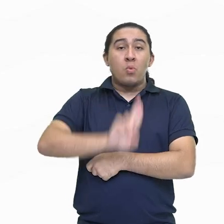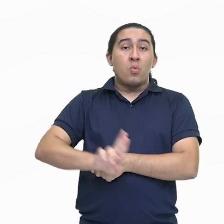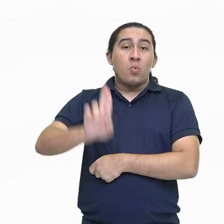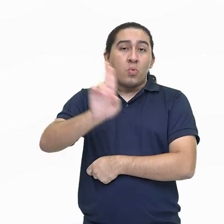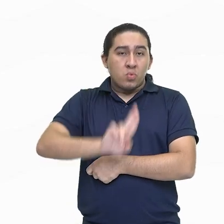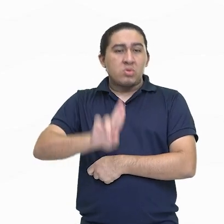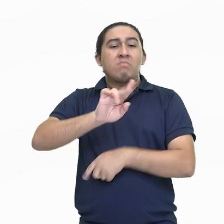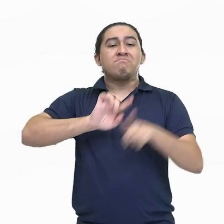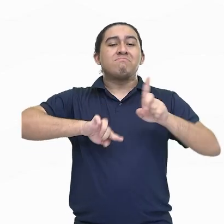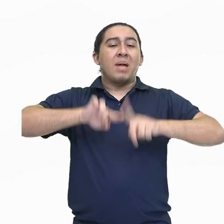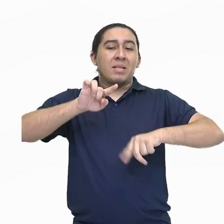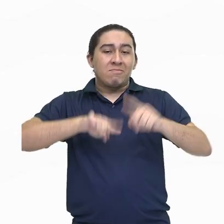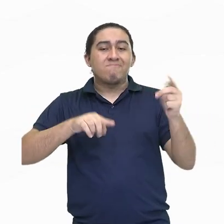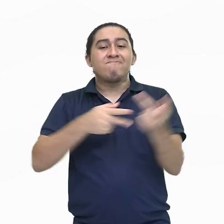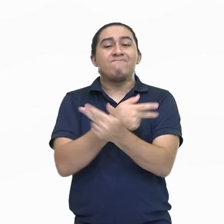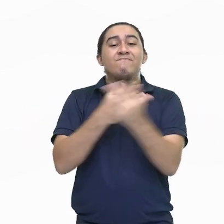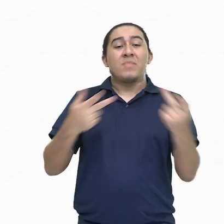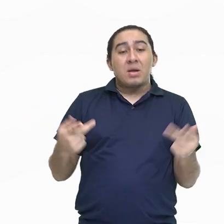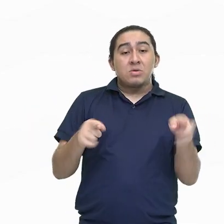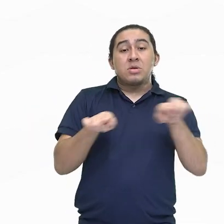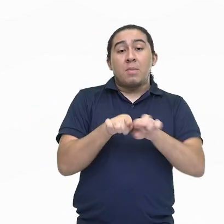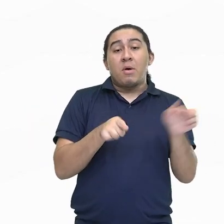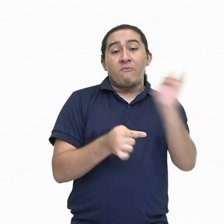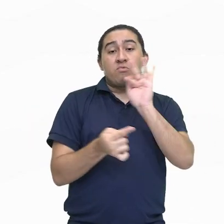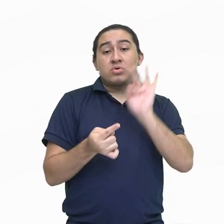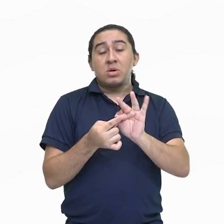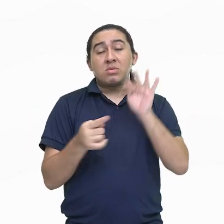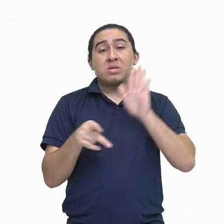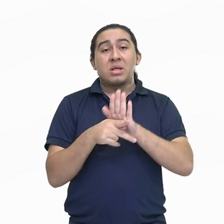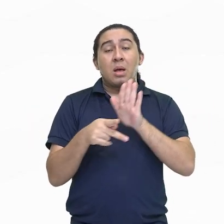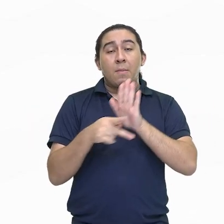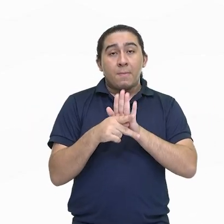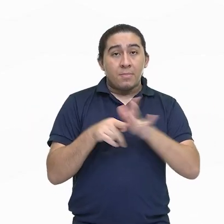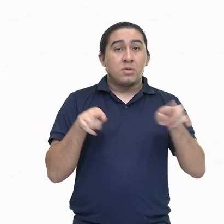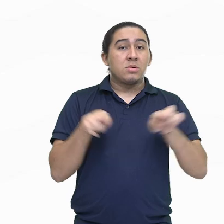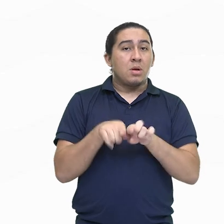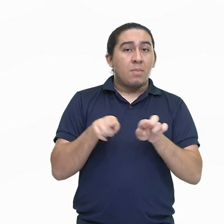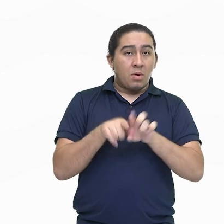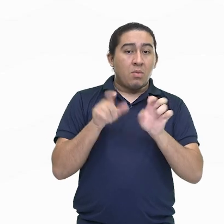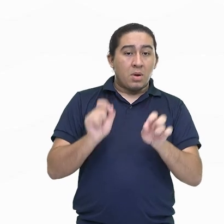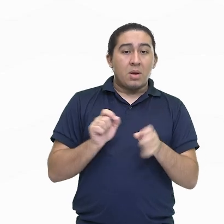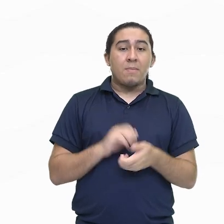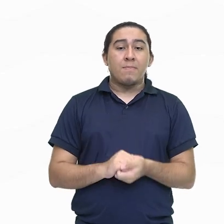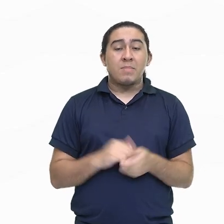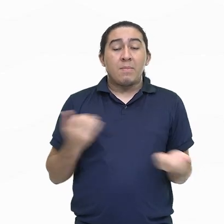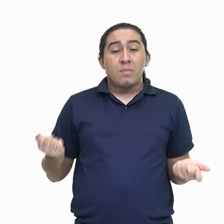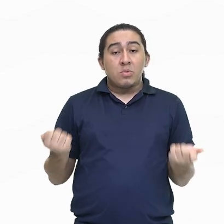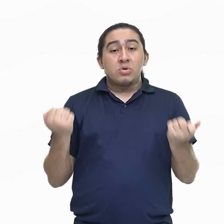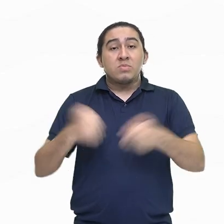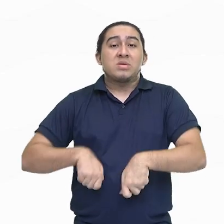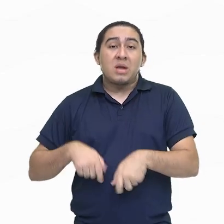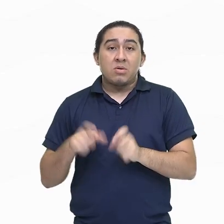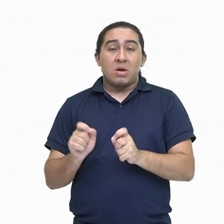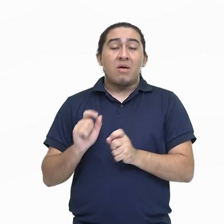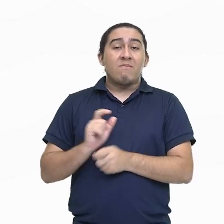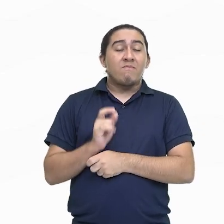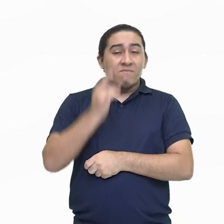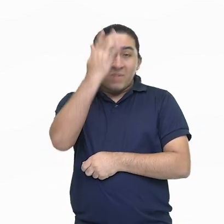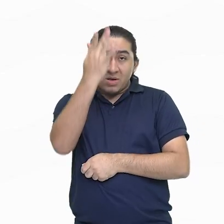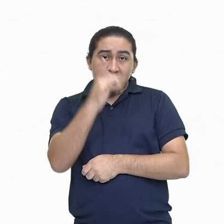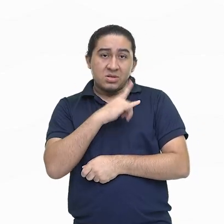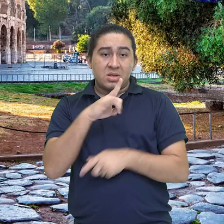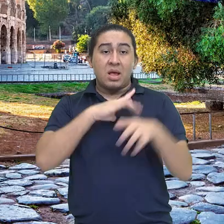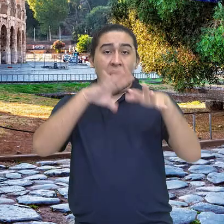utilidade, a funcionalidade e a praticidade de suas obras artísticas. E aqui agora a